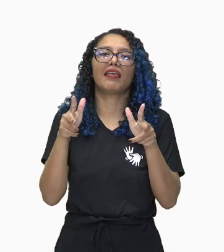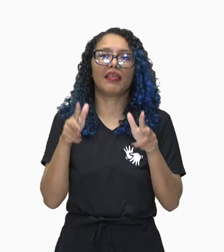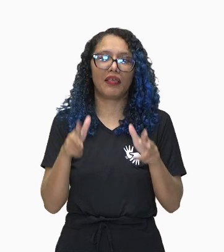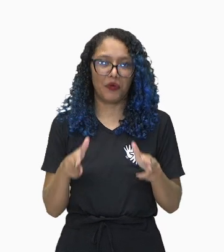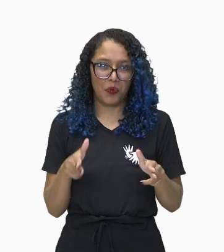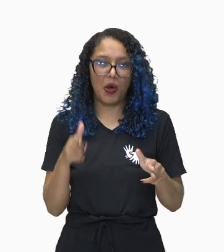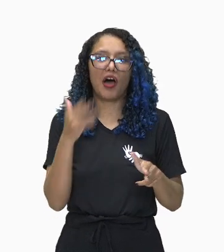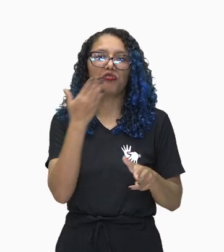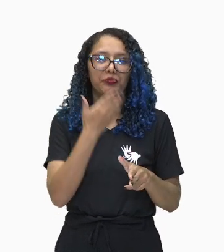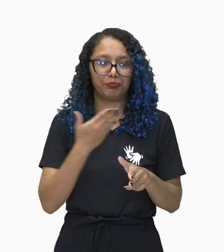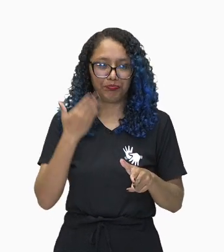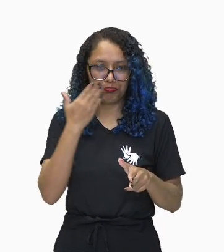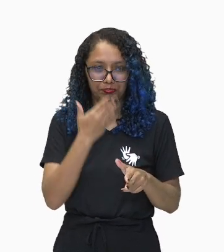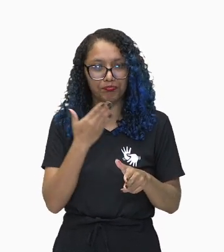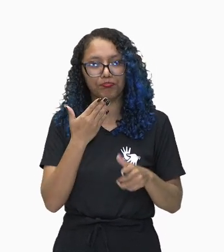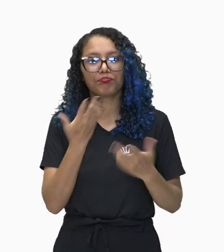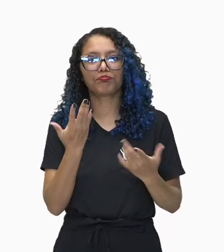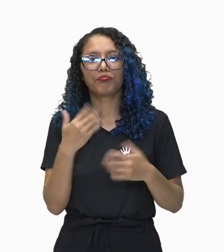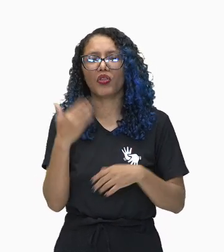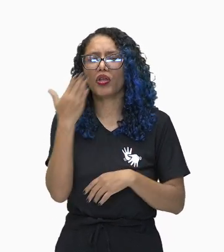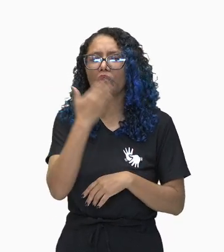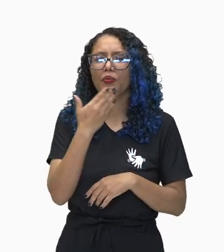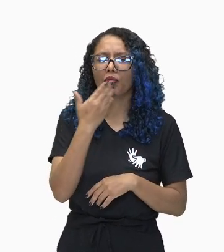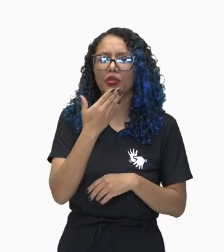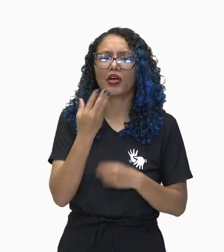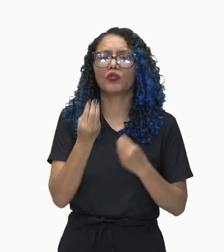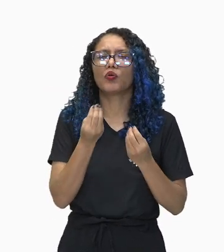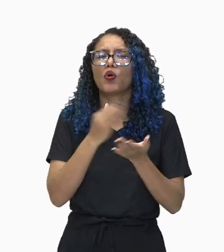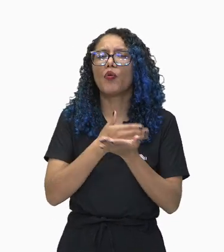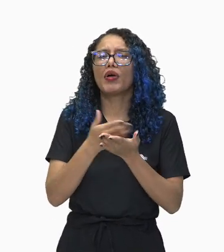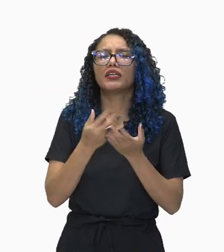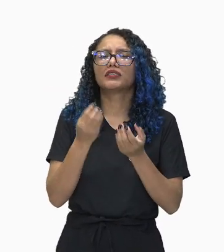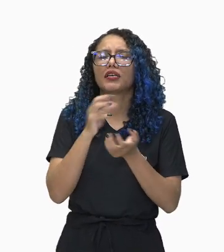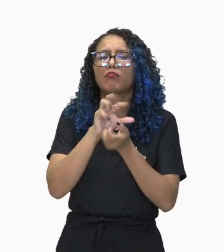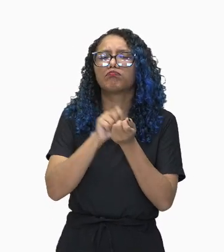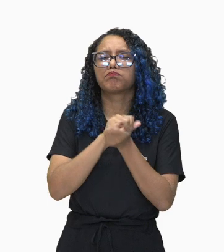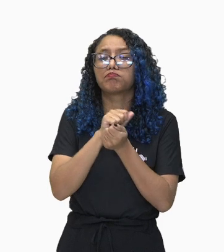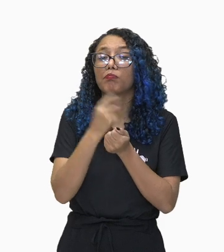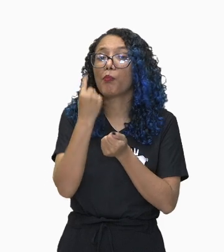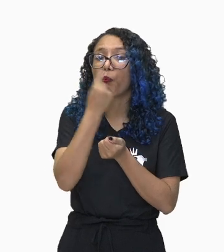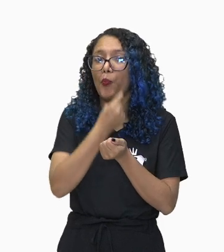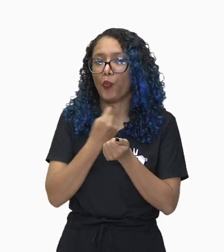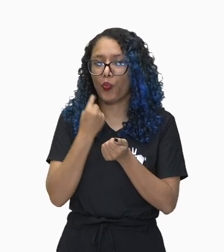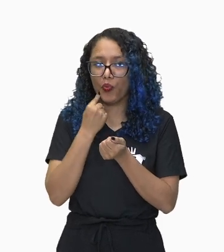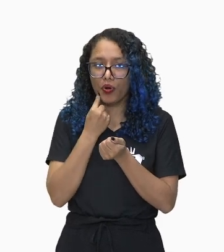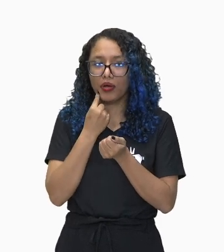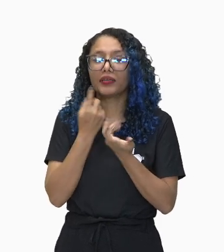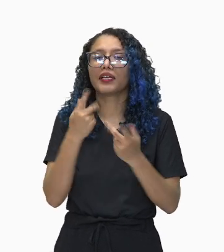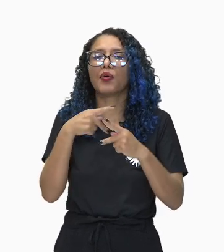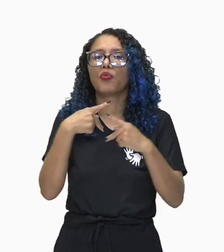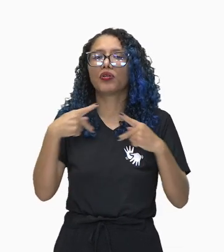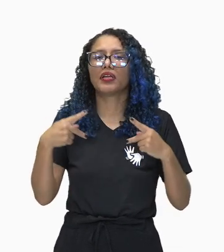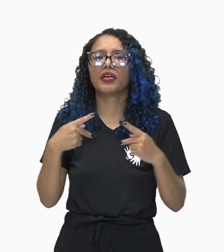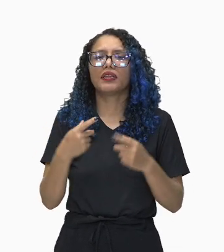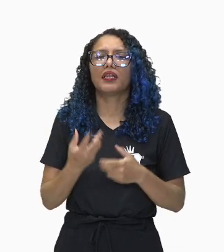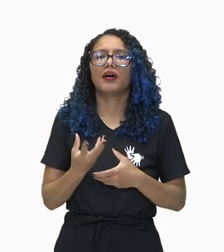os carboidratos, eles começaram a ser digeridos na boca, e a proteína, ela vai começar a ser